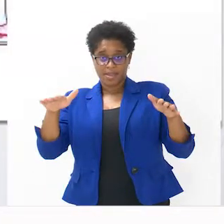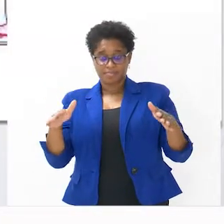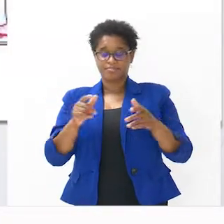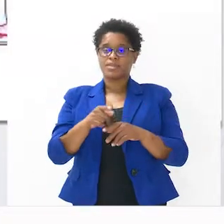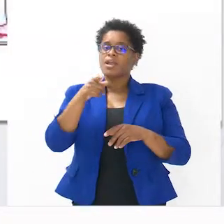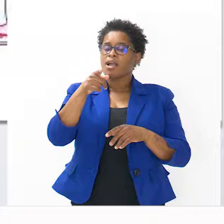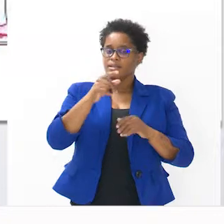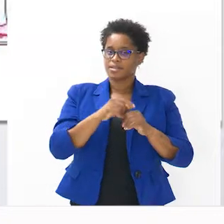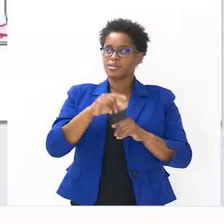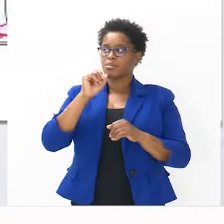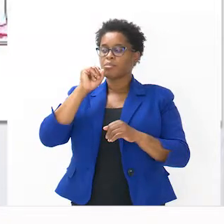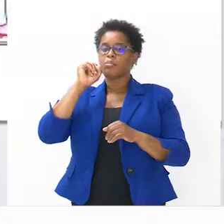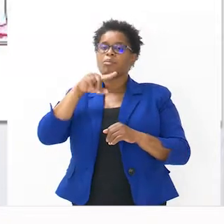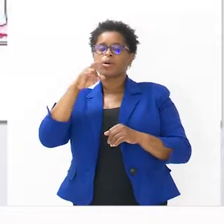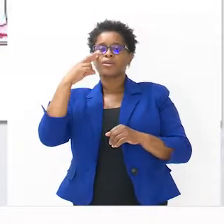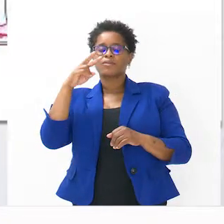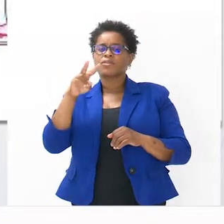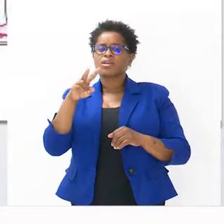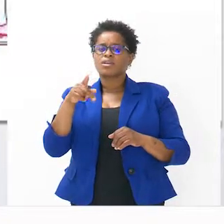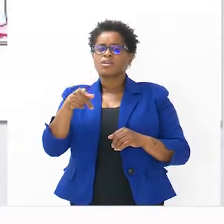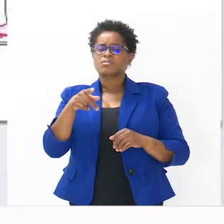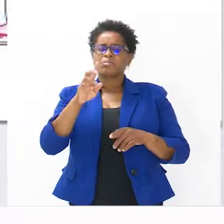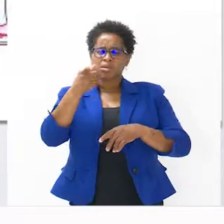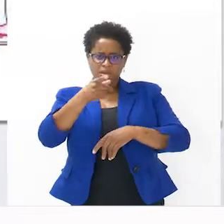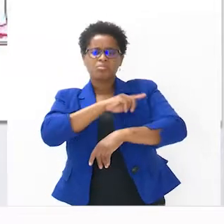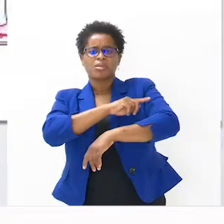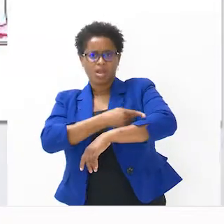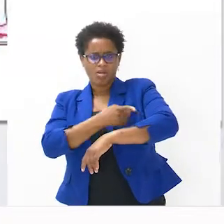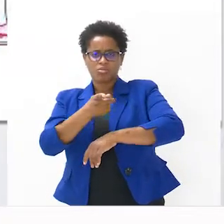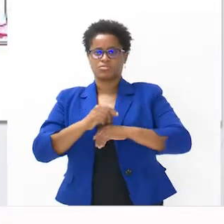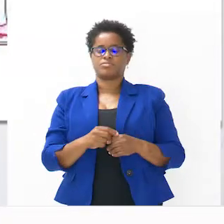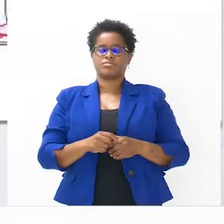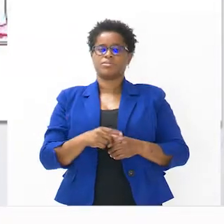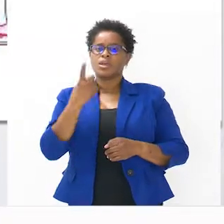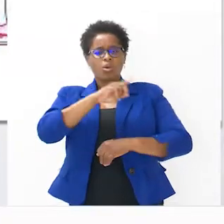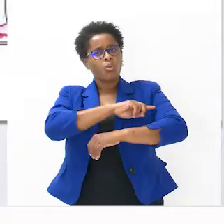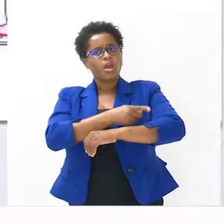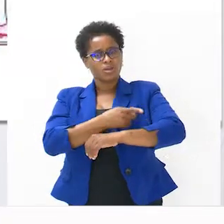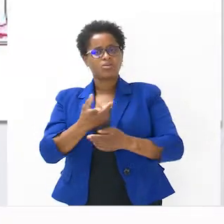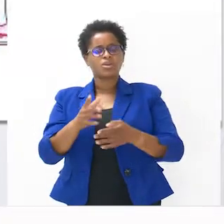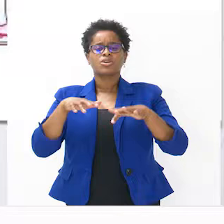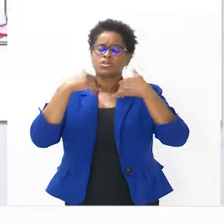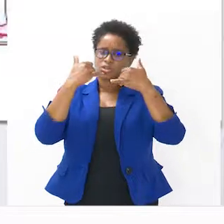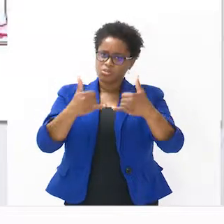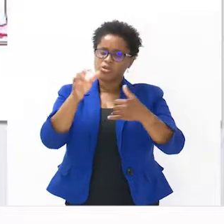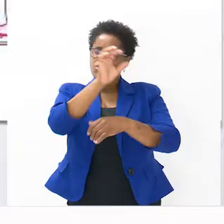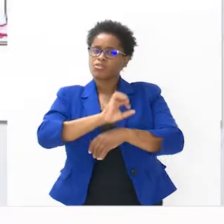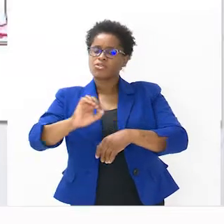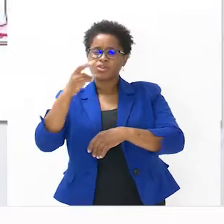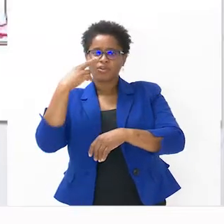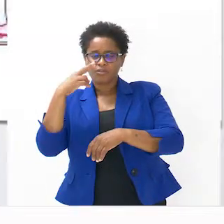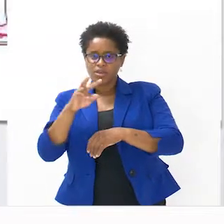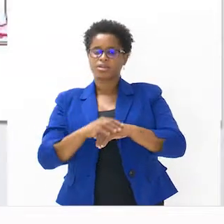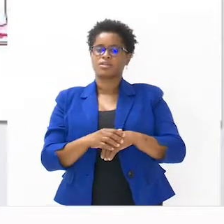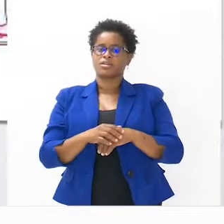ali podem ver, temos aqui ângulos. Que é um ângulo que depois vocês vão ver, não